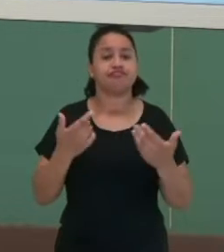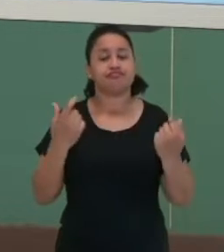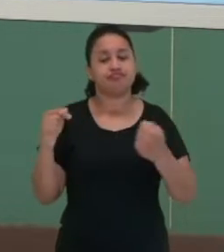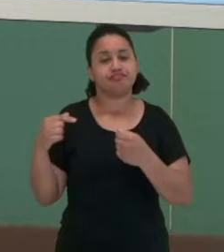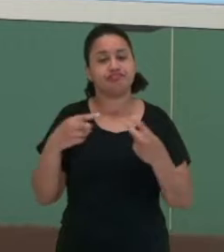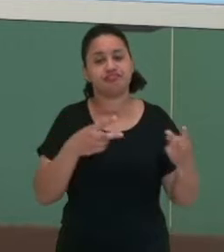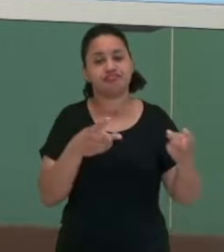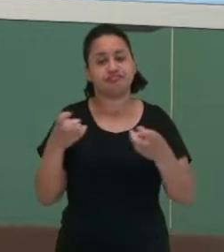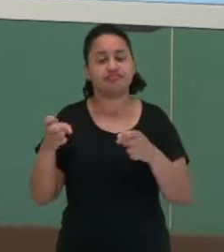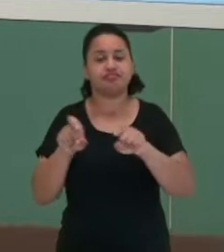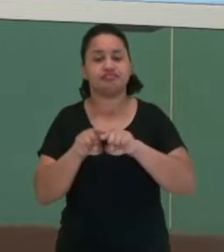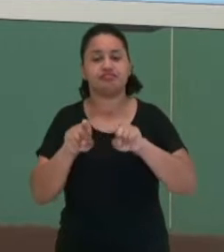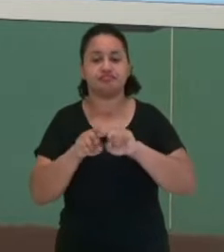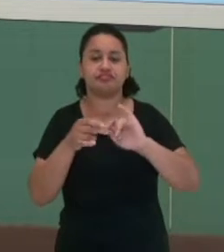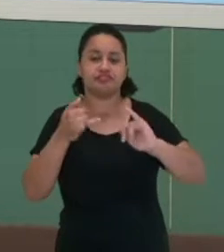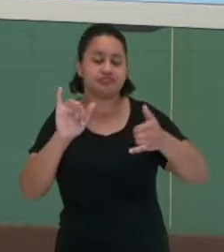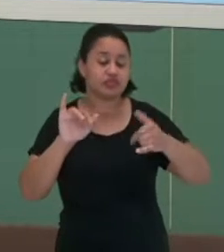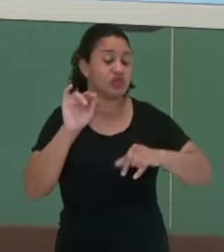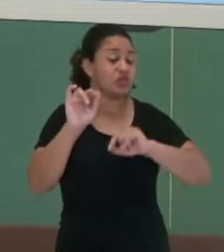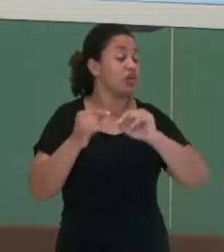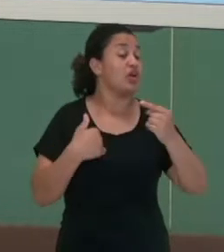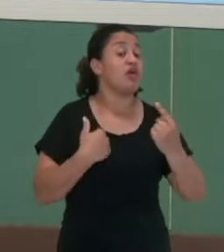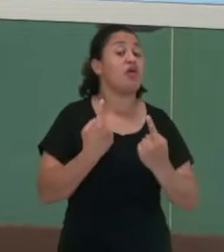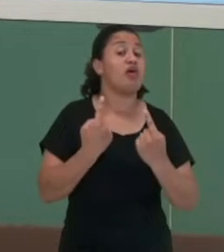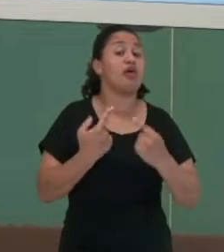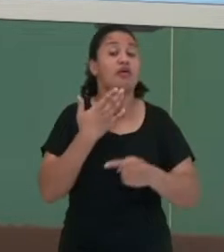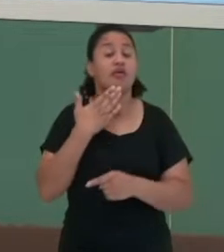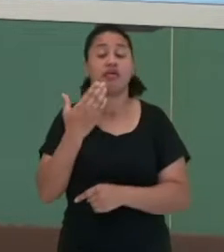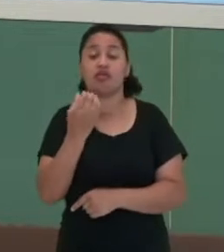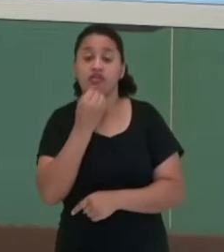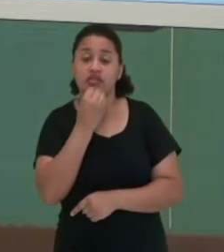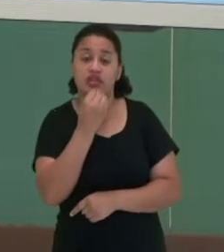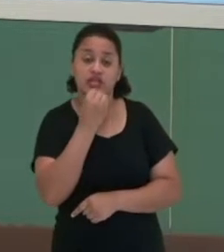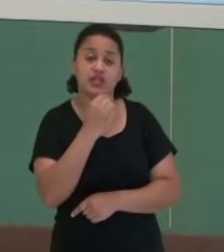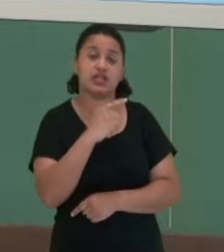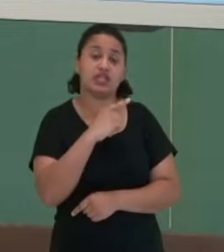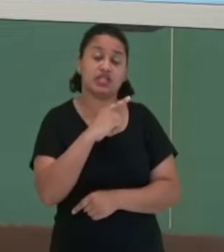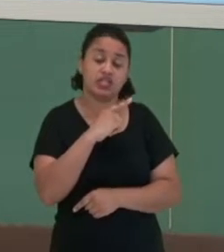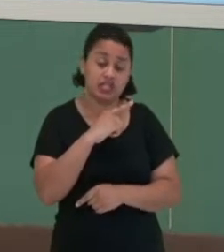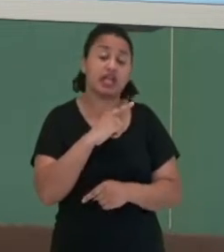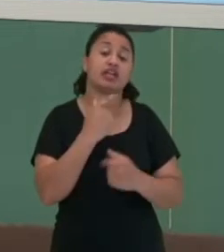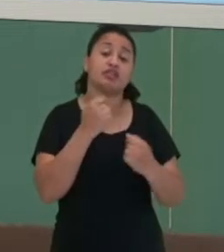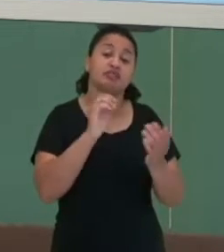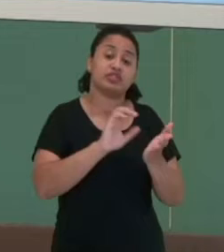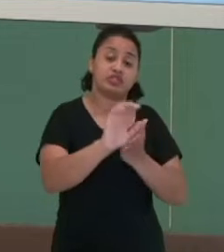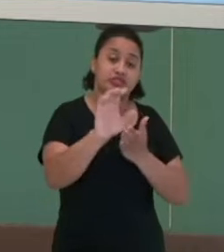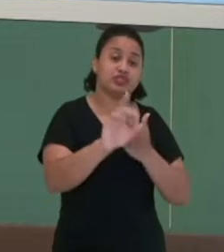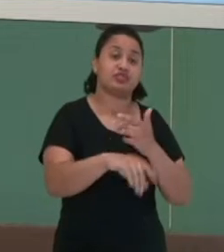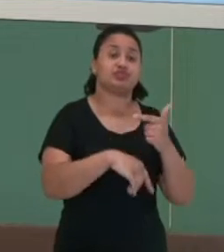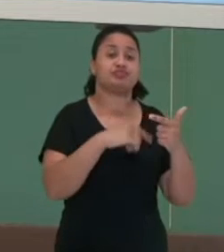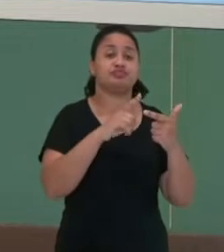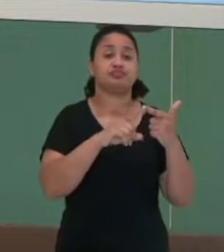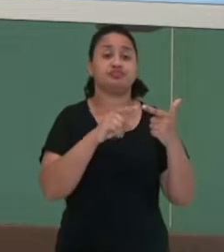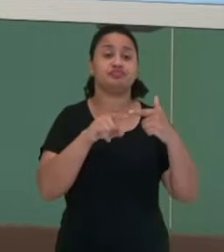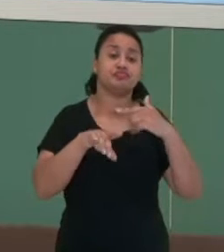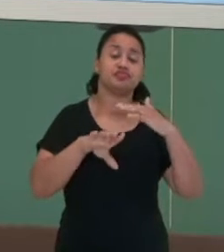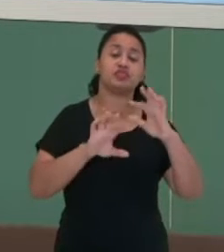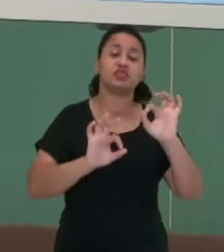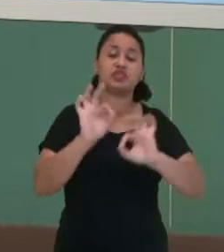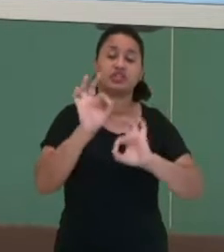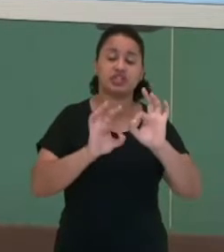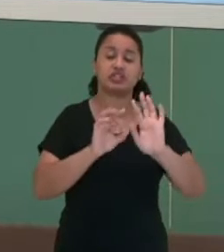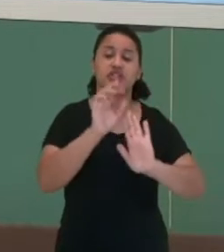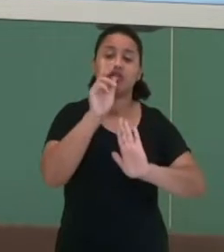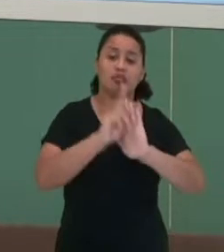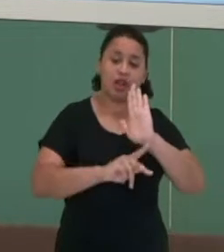e avaliar quais são as melhores oportunidades que ele tem em termos de investimento. Desenvolver um plano de negócio,